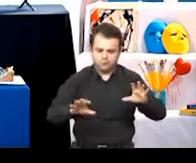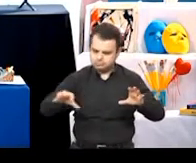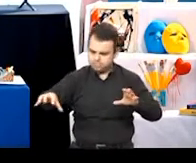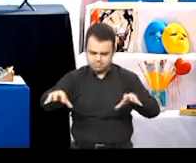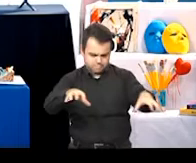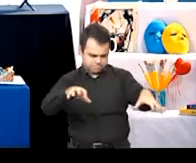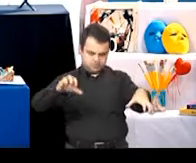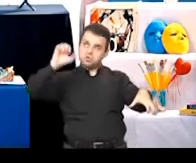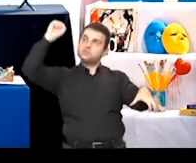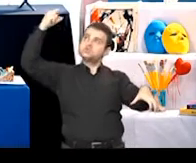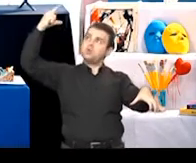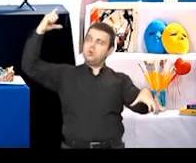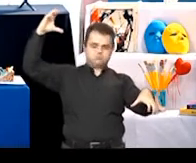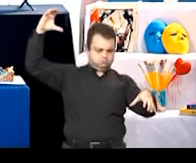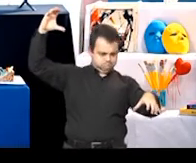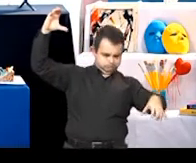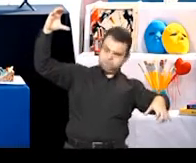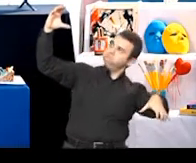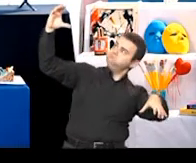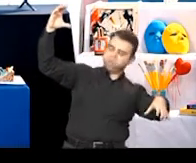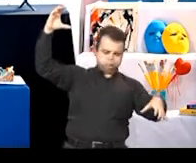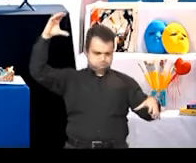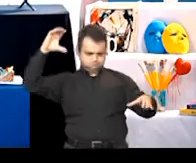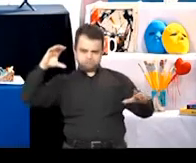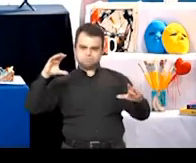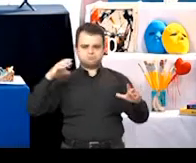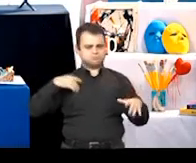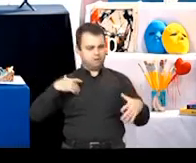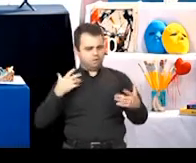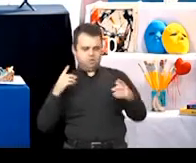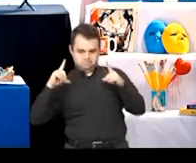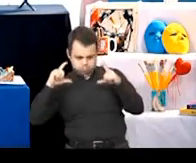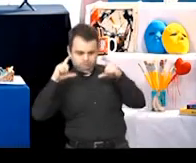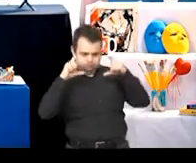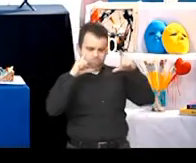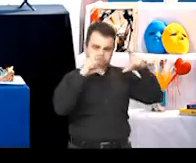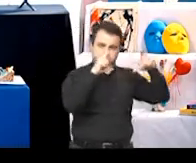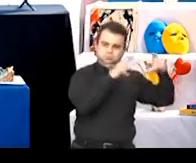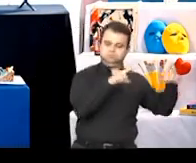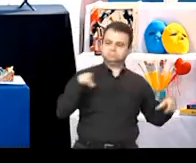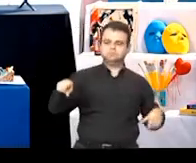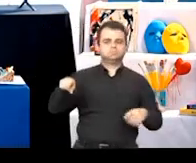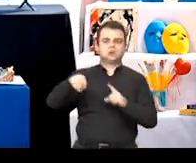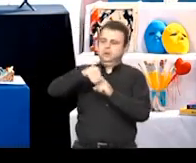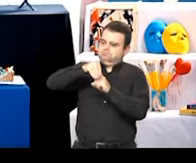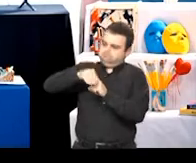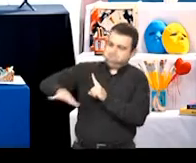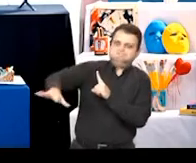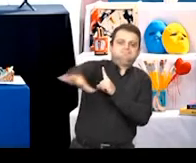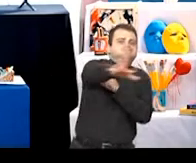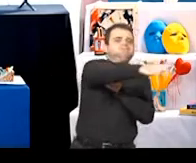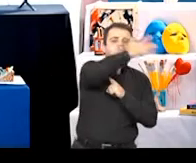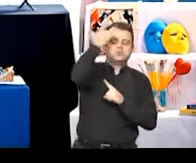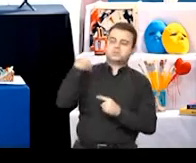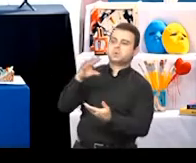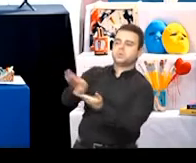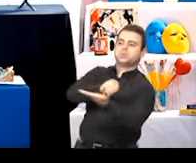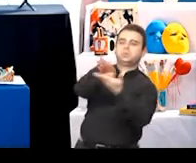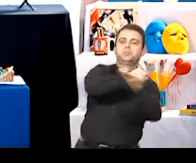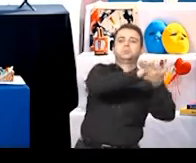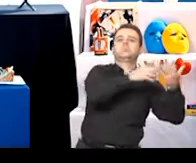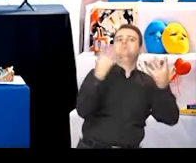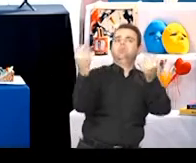nos espaços. Com isso, o nosso querido Geraldo de Barros influenciou e muito a fotografia